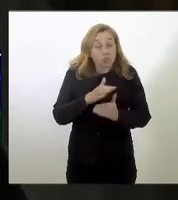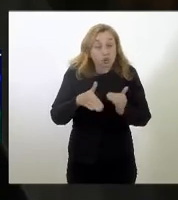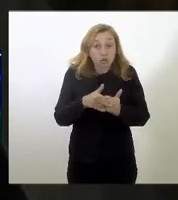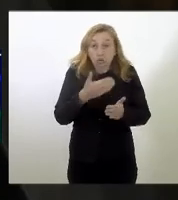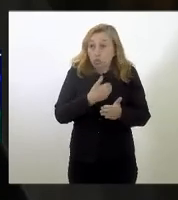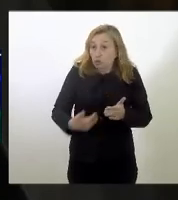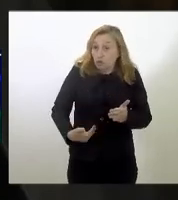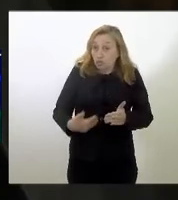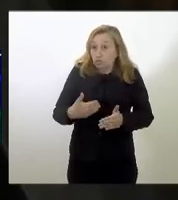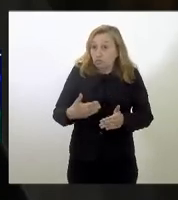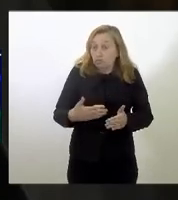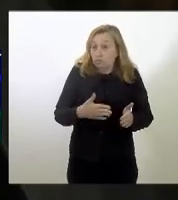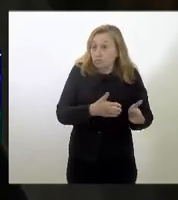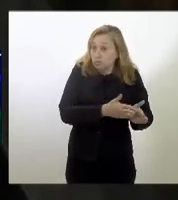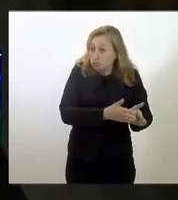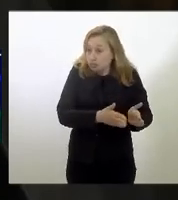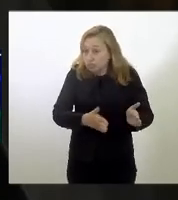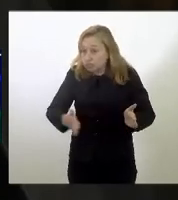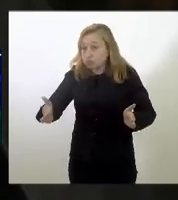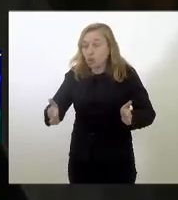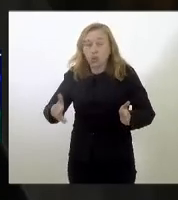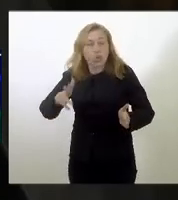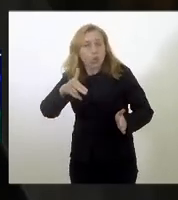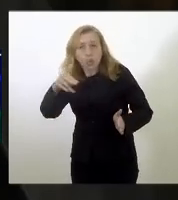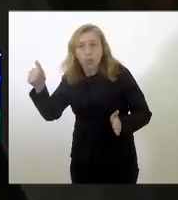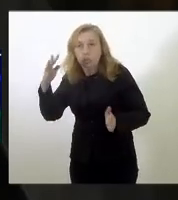Janeiro, nunca deram